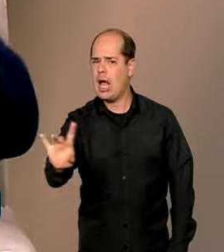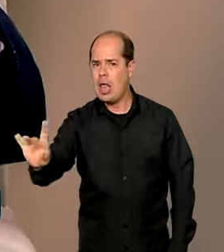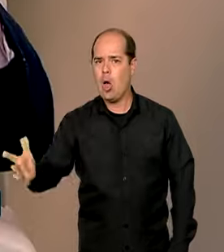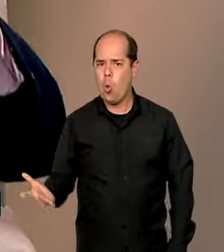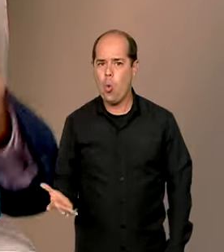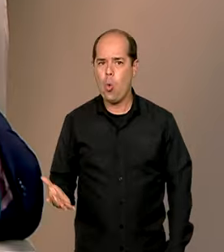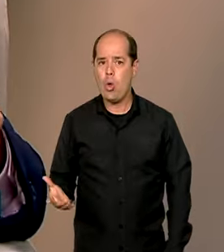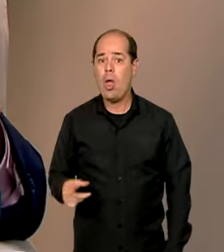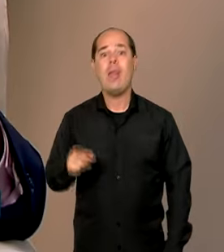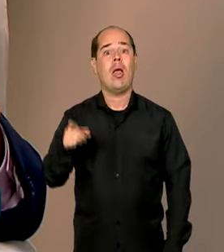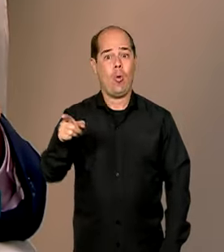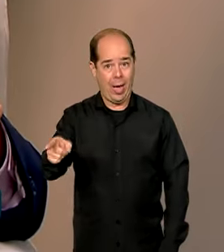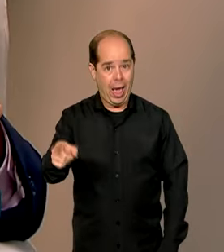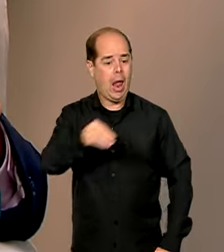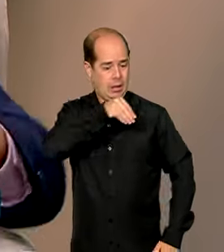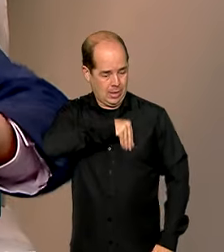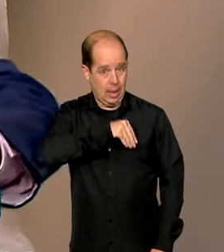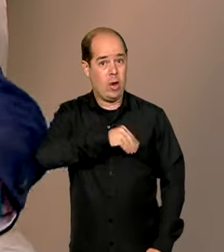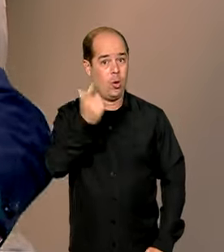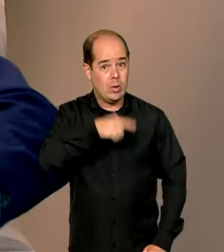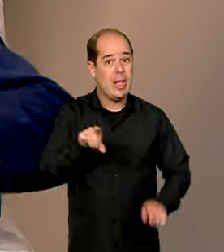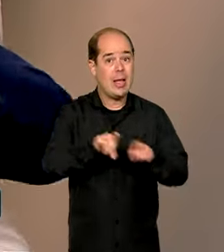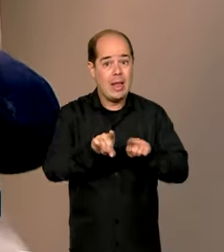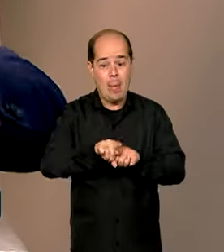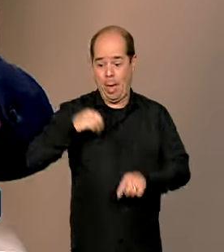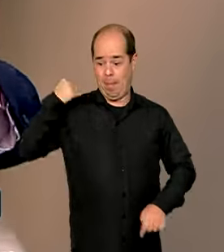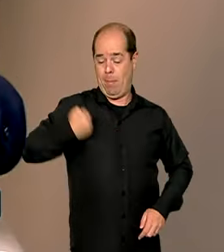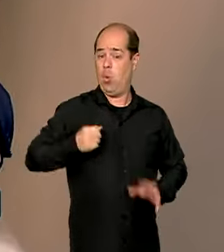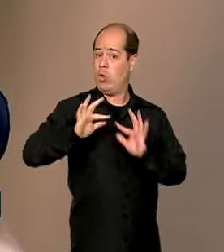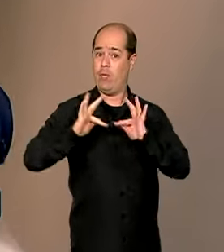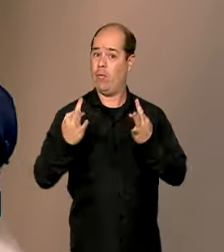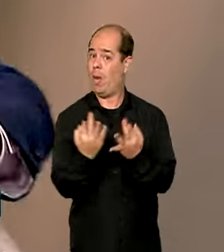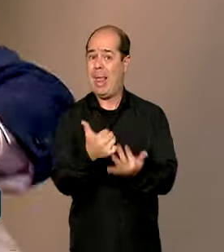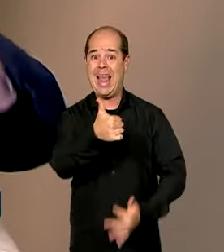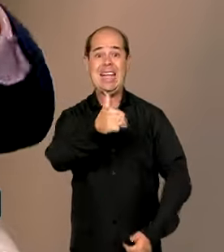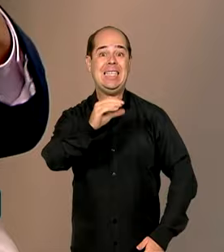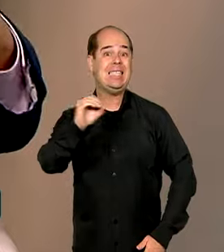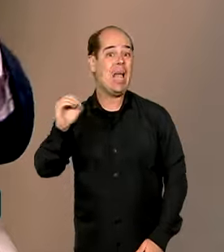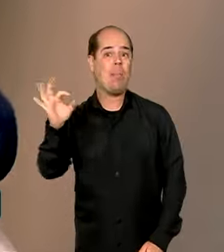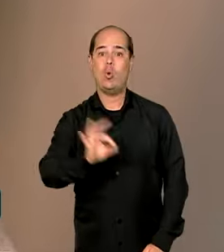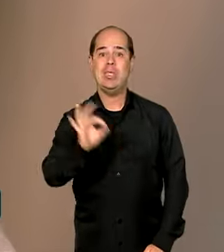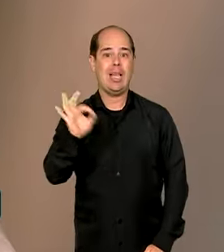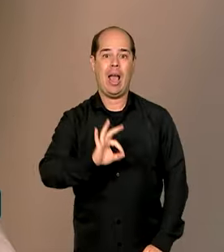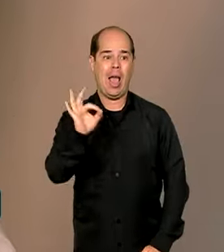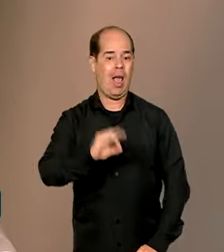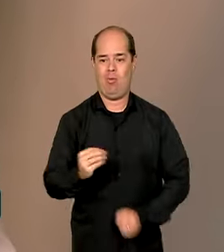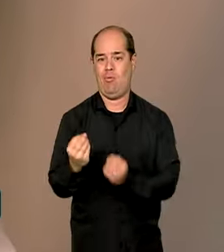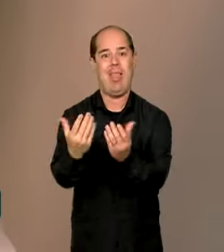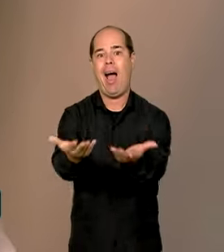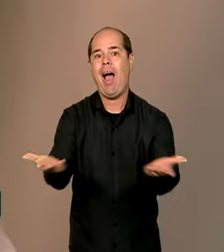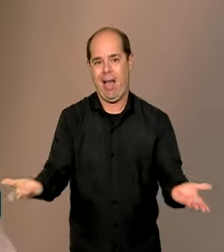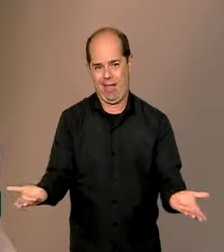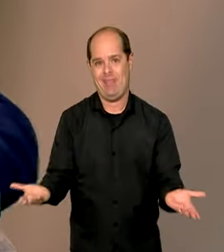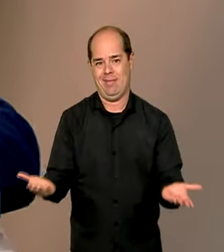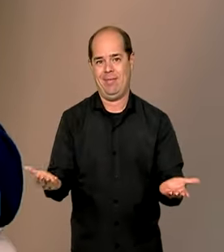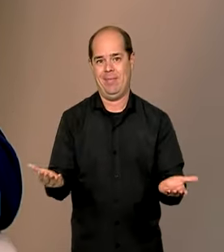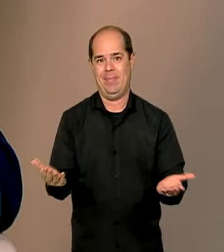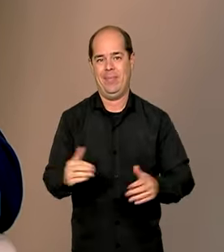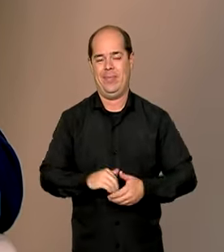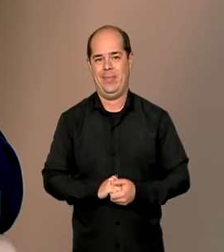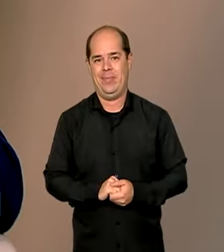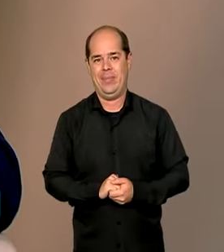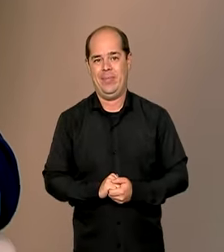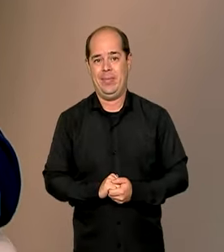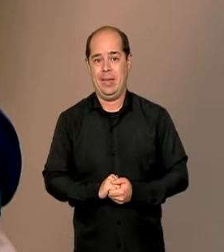salário e recebe 100% do Bolsa Família. Se mais gente ali for trabalhar, a renda por pessoa agora é